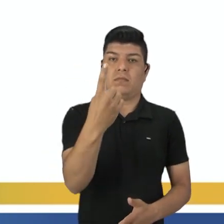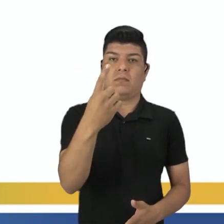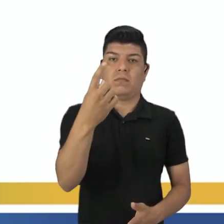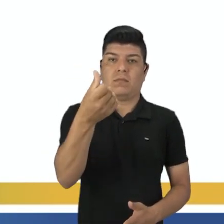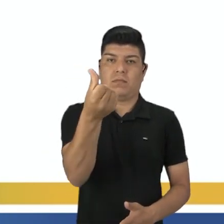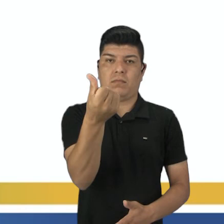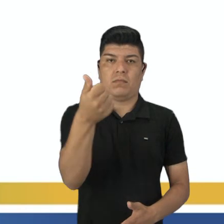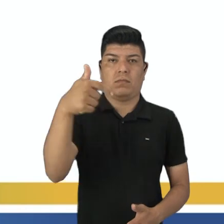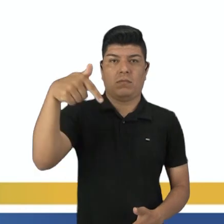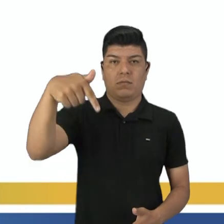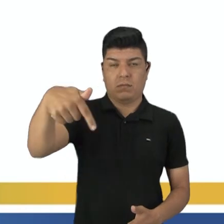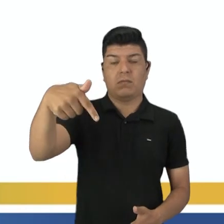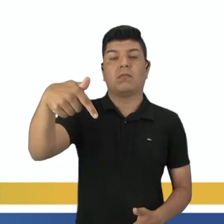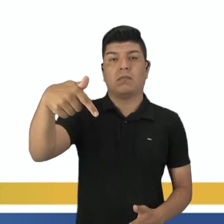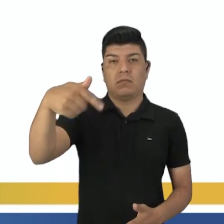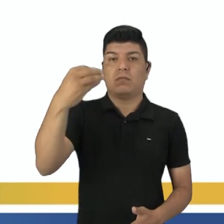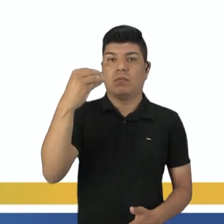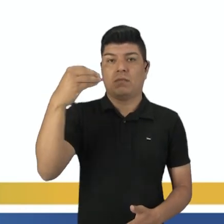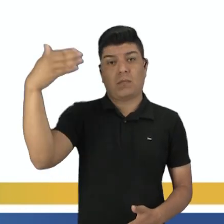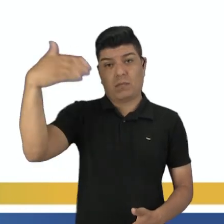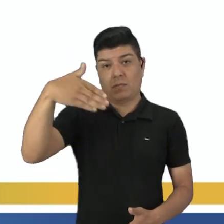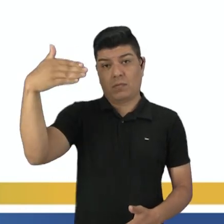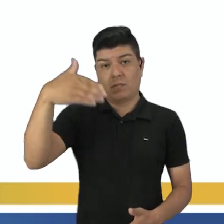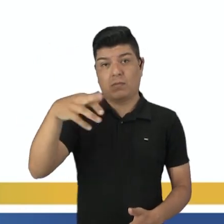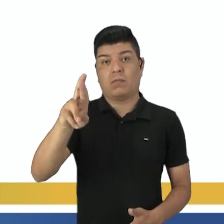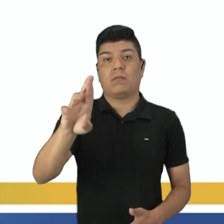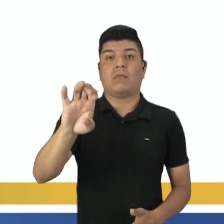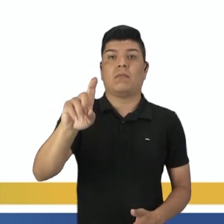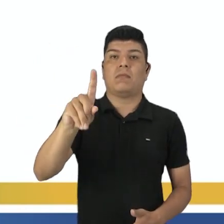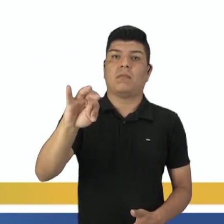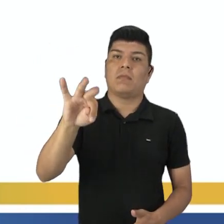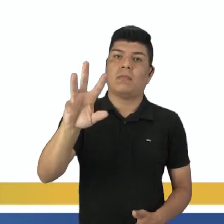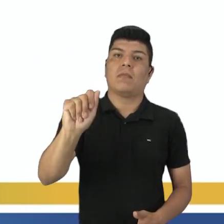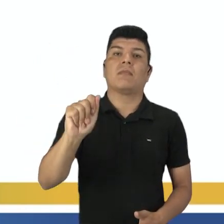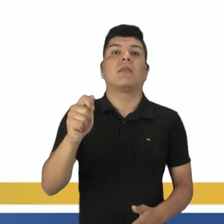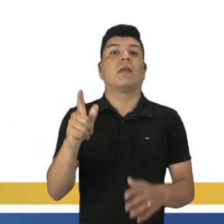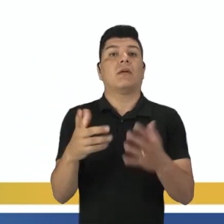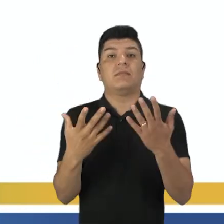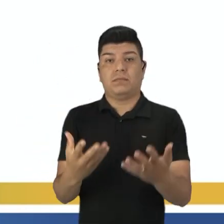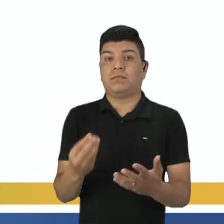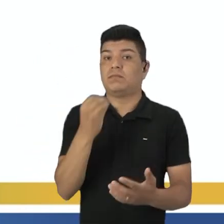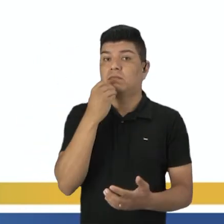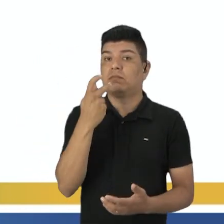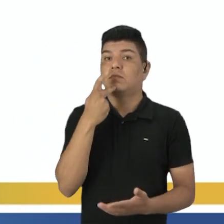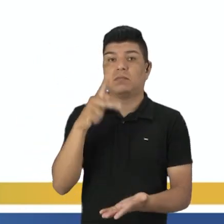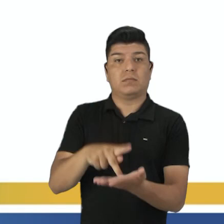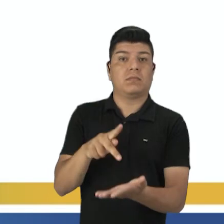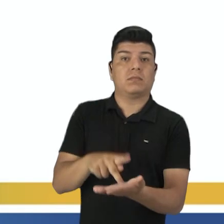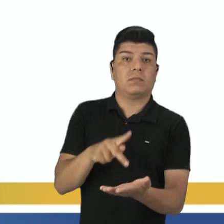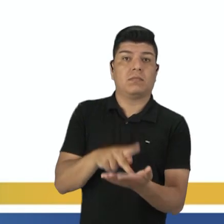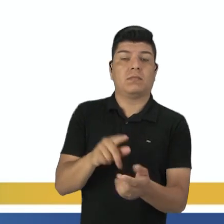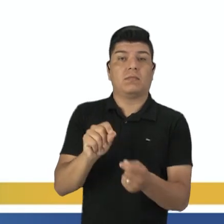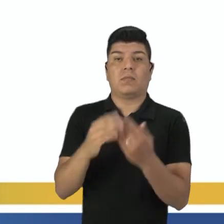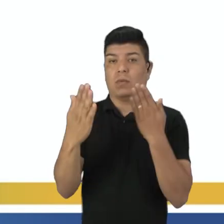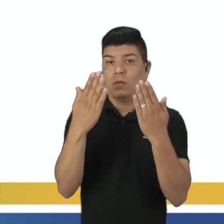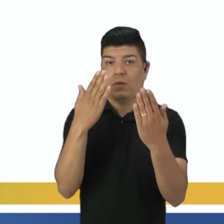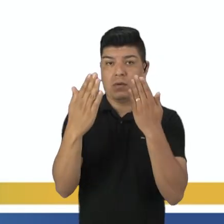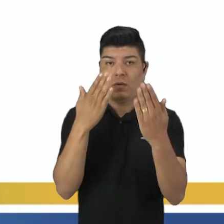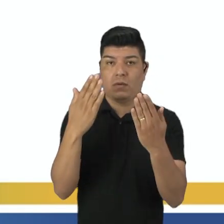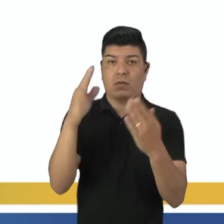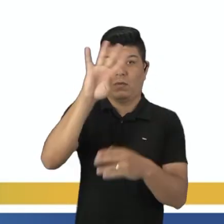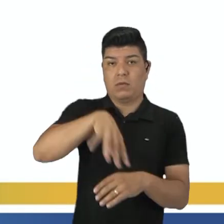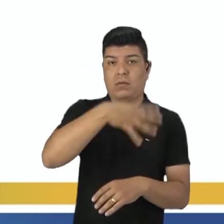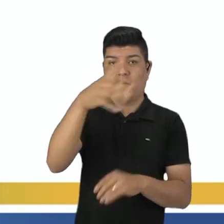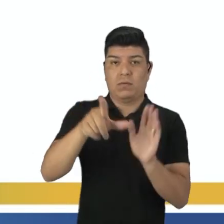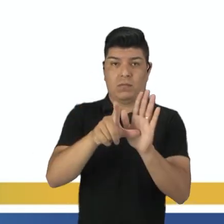0,167 a frequência relativa. Isso aí, gente, está trabalhando exatamente com a probabilidade real, para você fazer uma comparação com aquela tabela